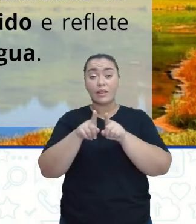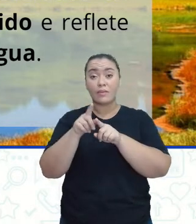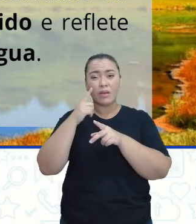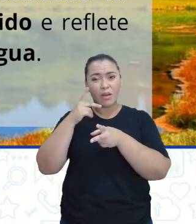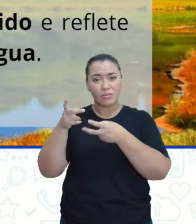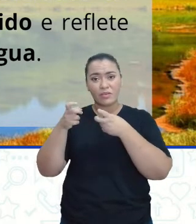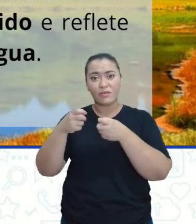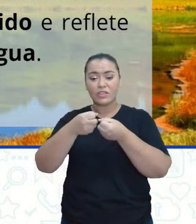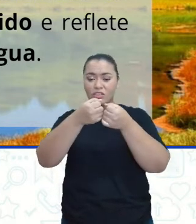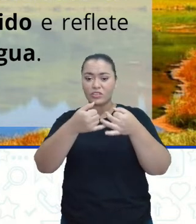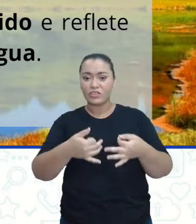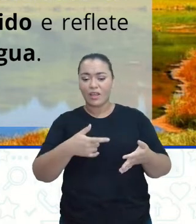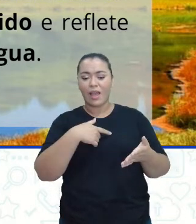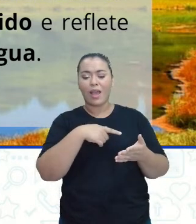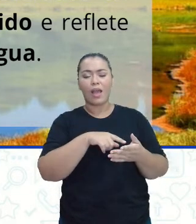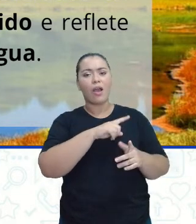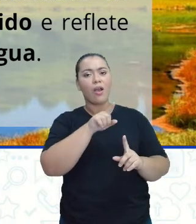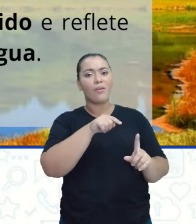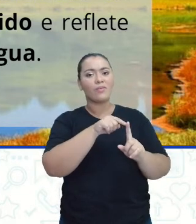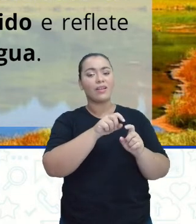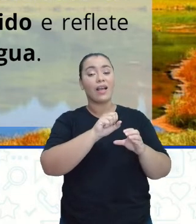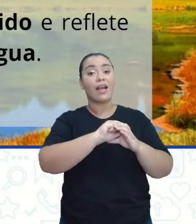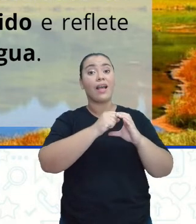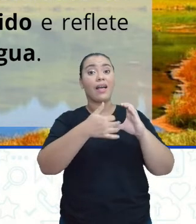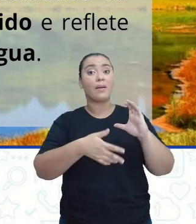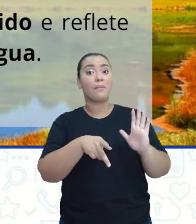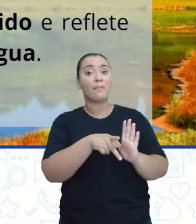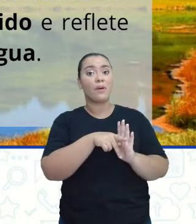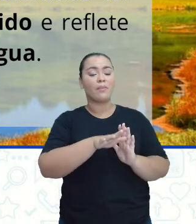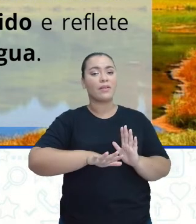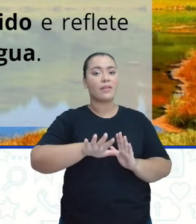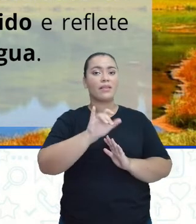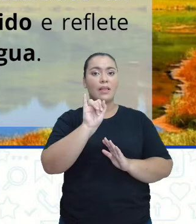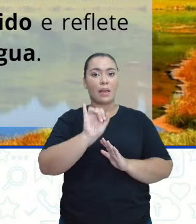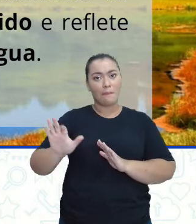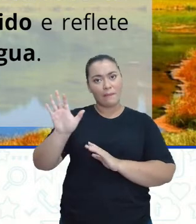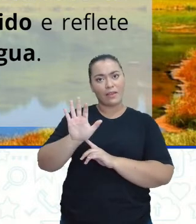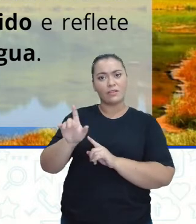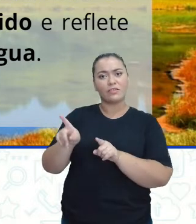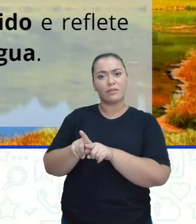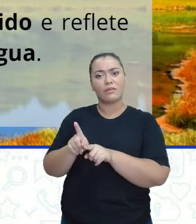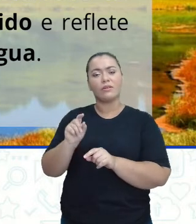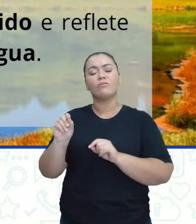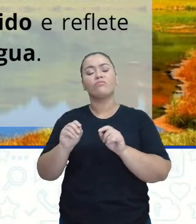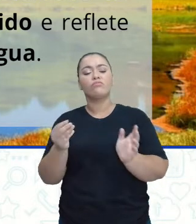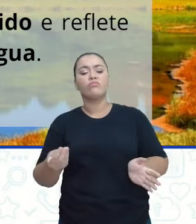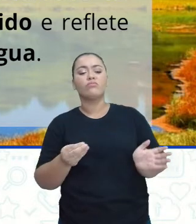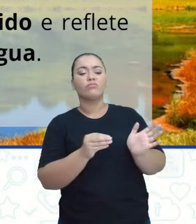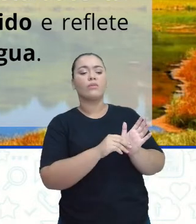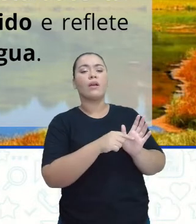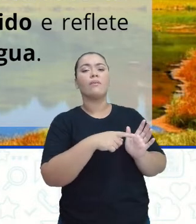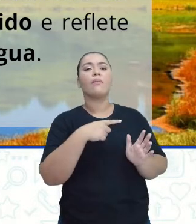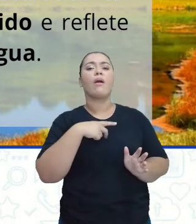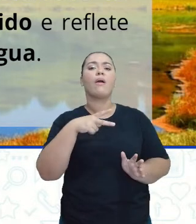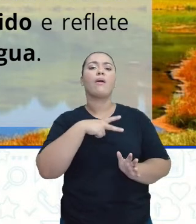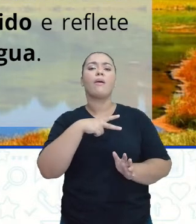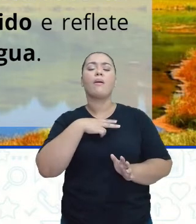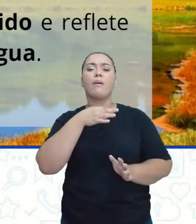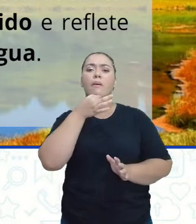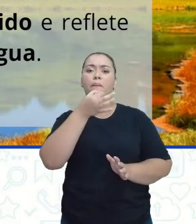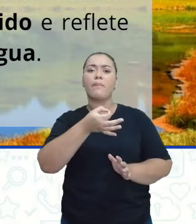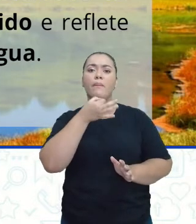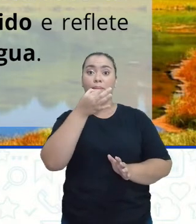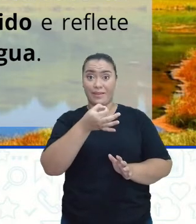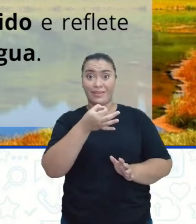descrição mais objetiva das características, eu também insiro o quê? Uma opinião particular sobre